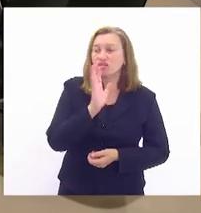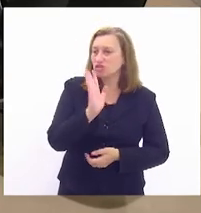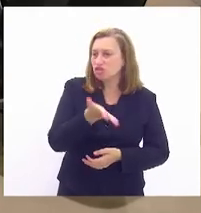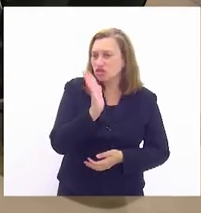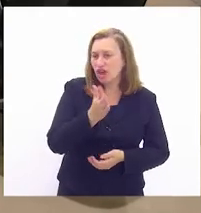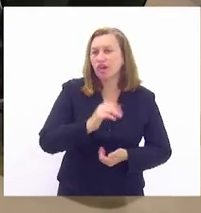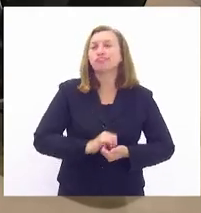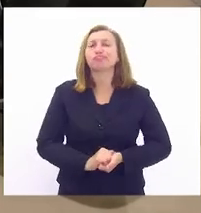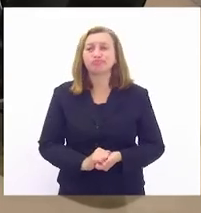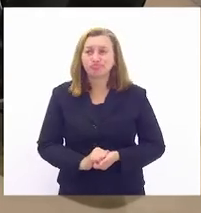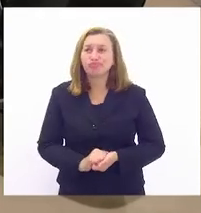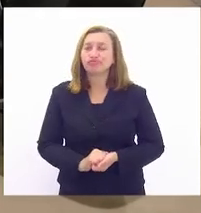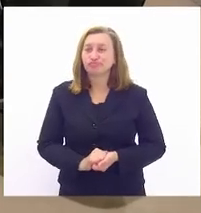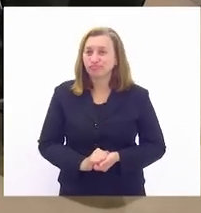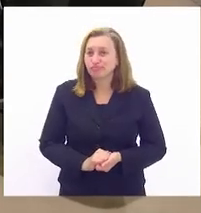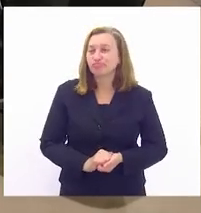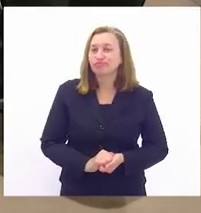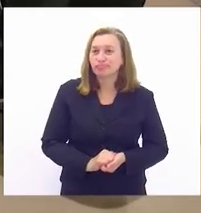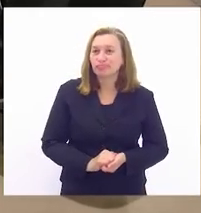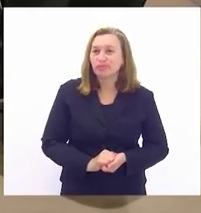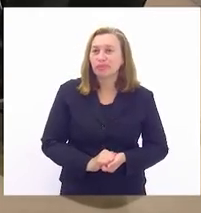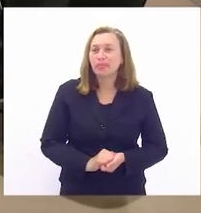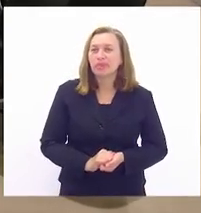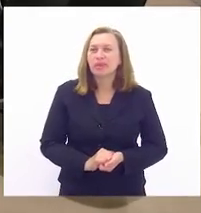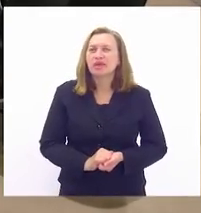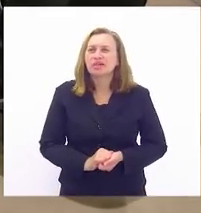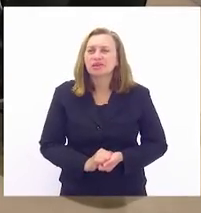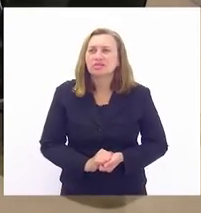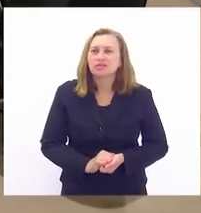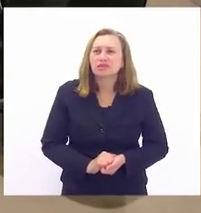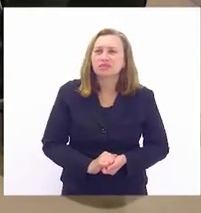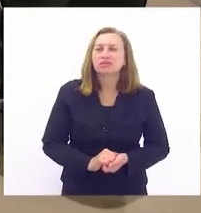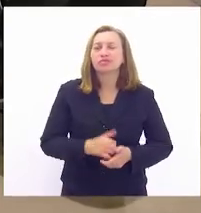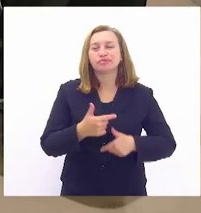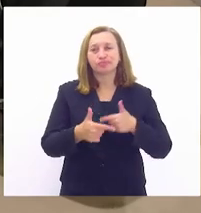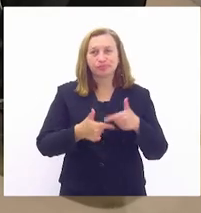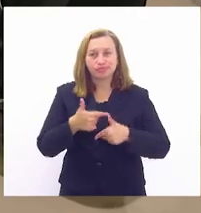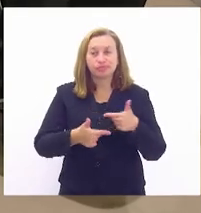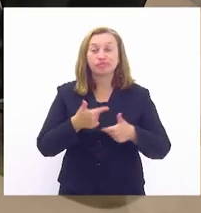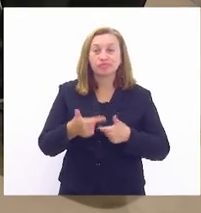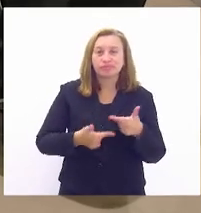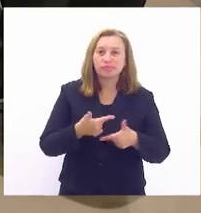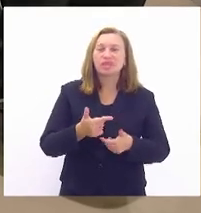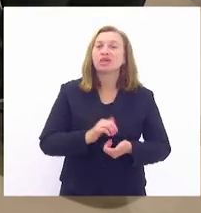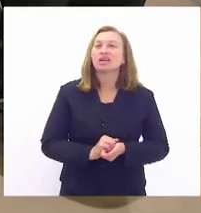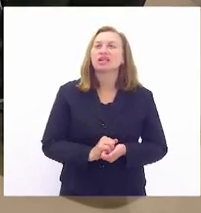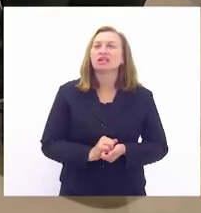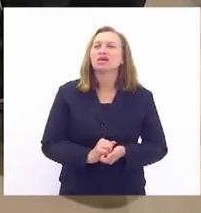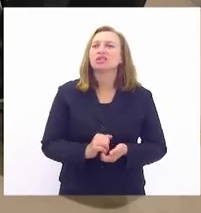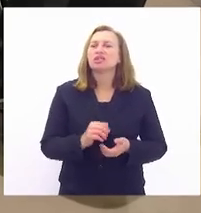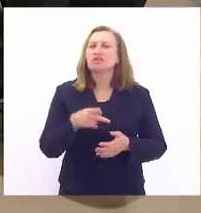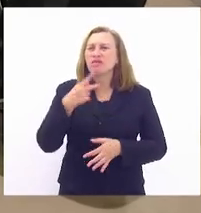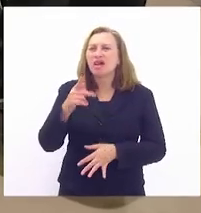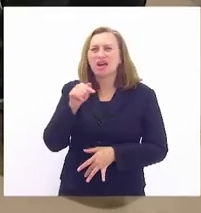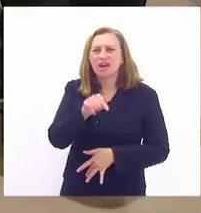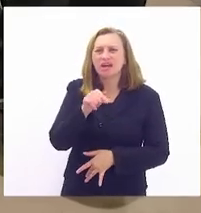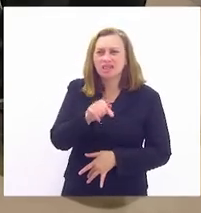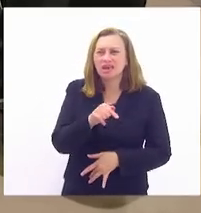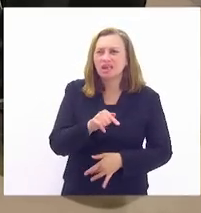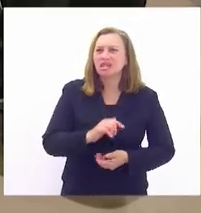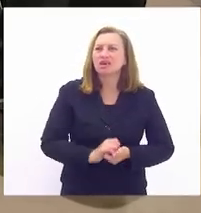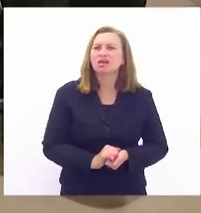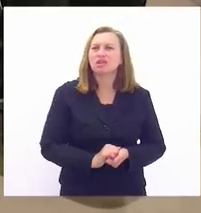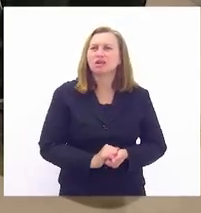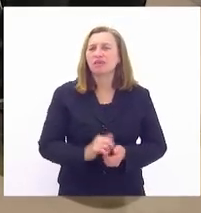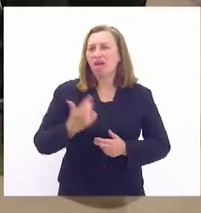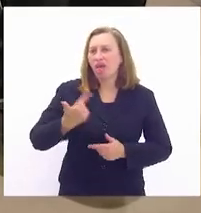polêmico. E se fosse fácil já estava resolvido. E o que eu pude constatar aqui, e não vou aqui ficar